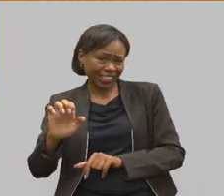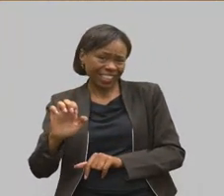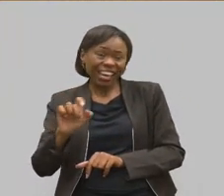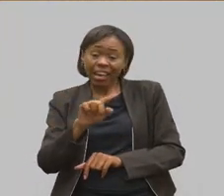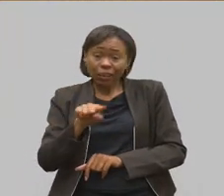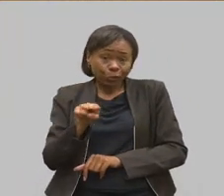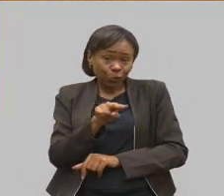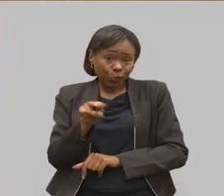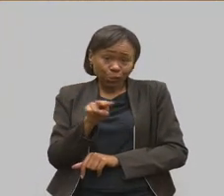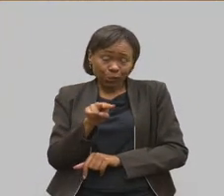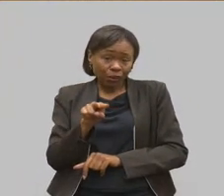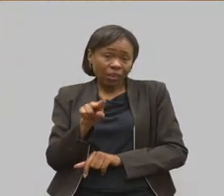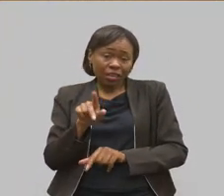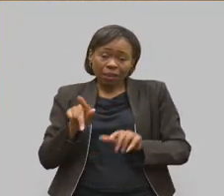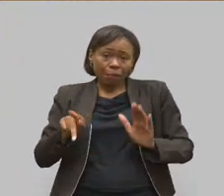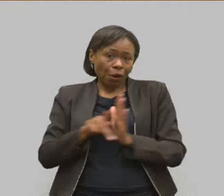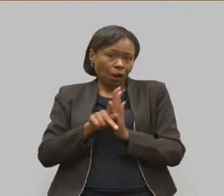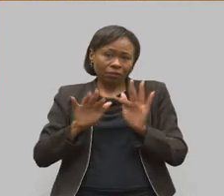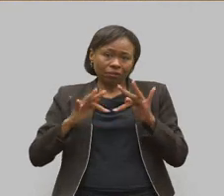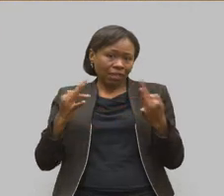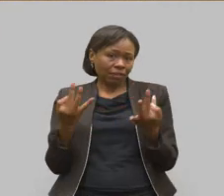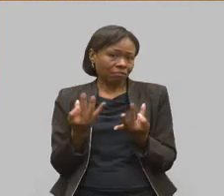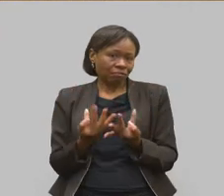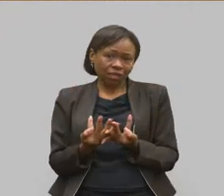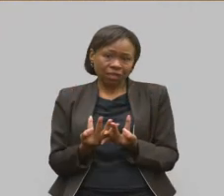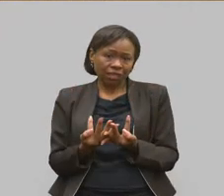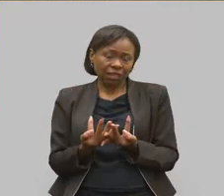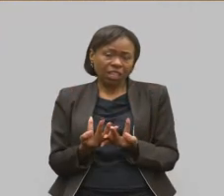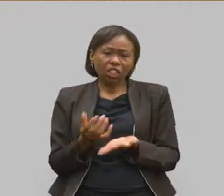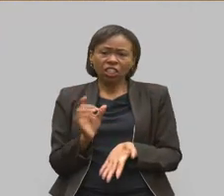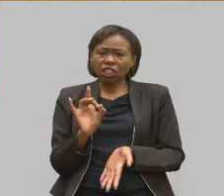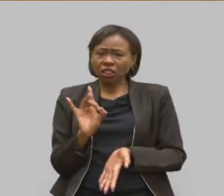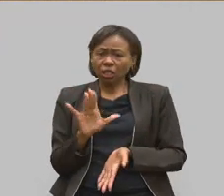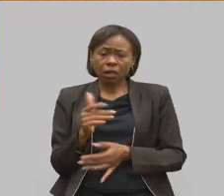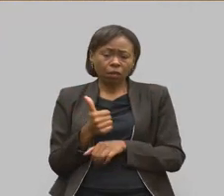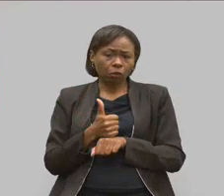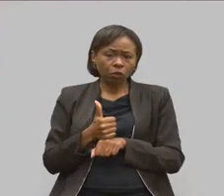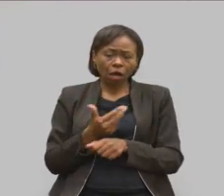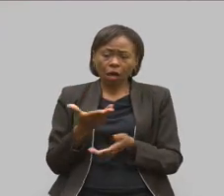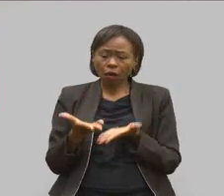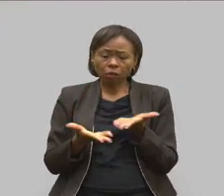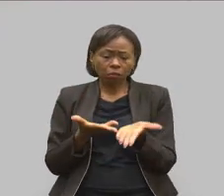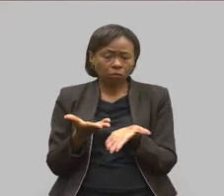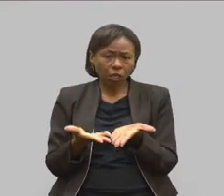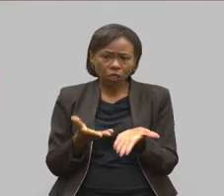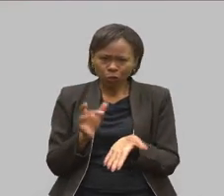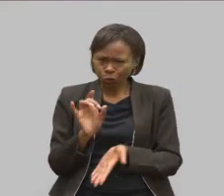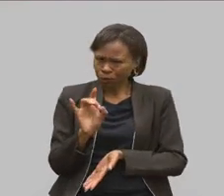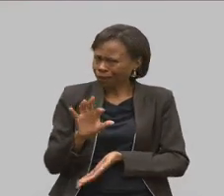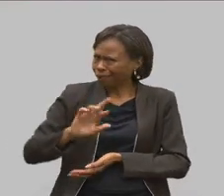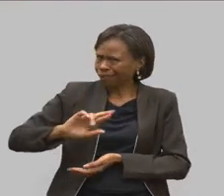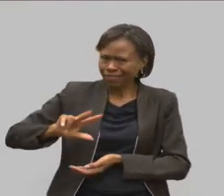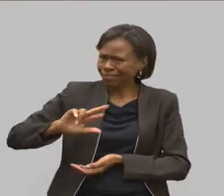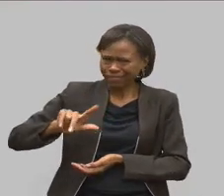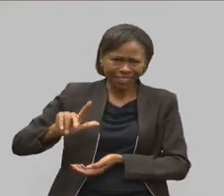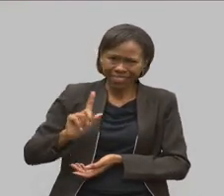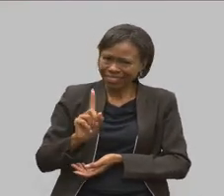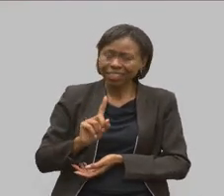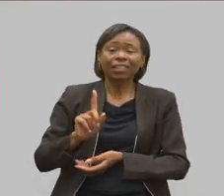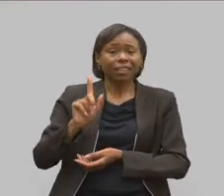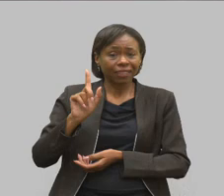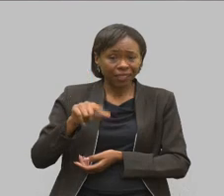apenas um prestador de serviço eles não são apenas um profissional que presta um serviço